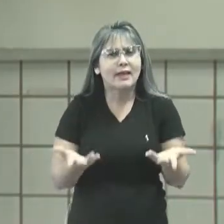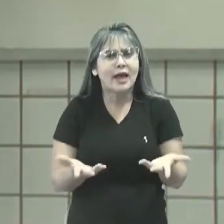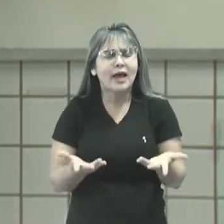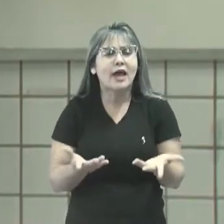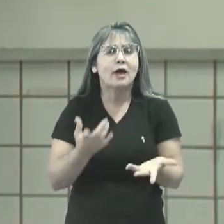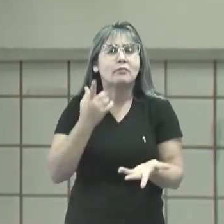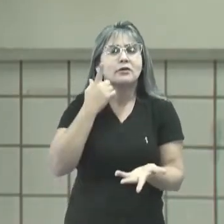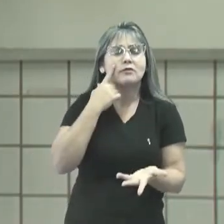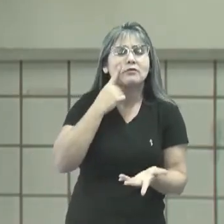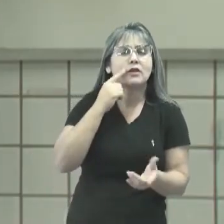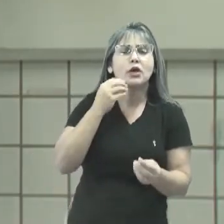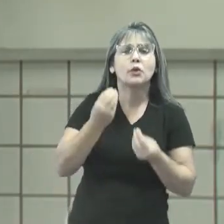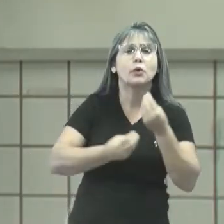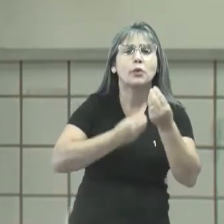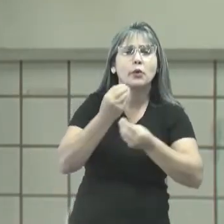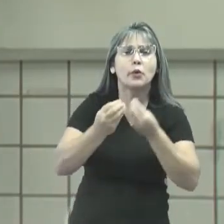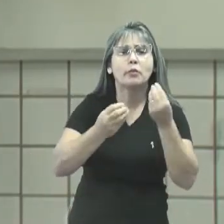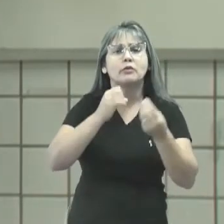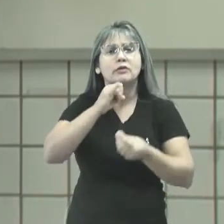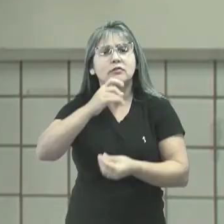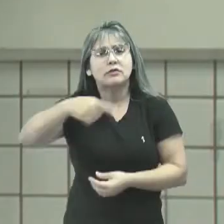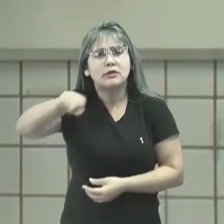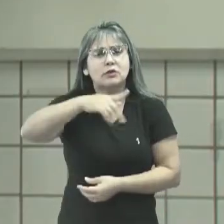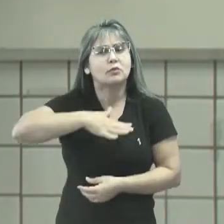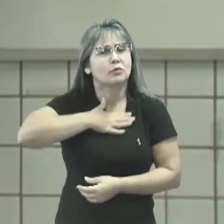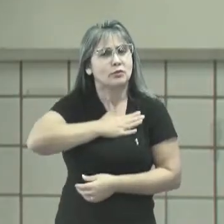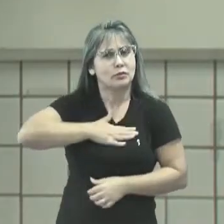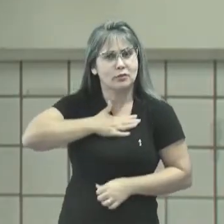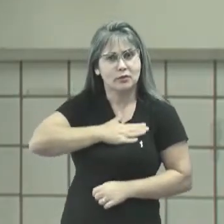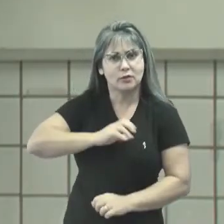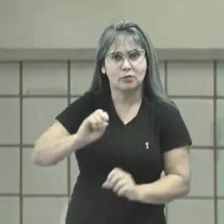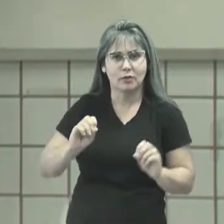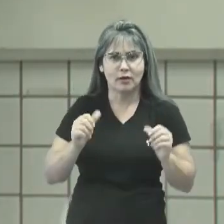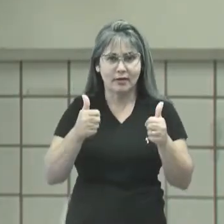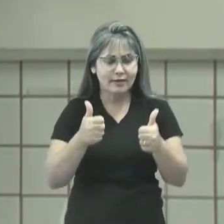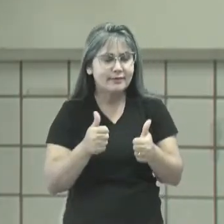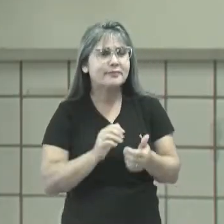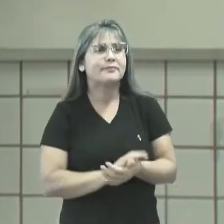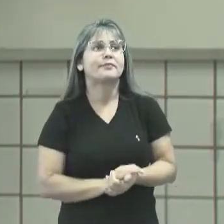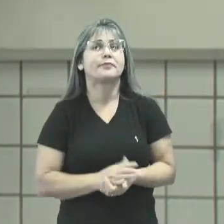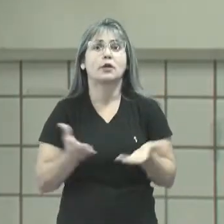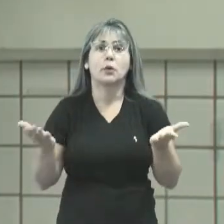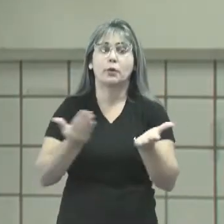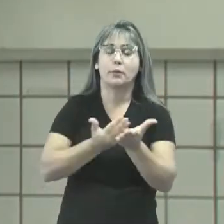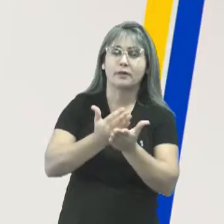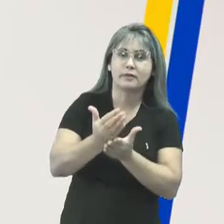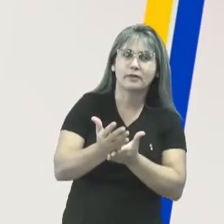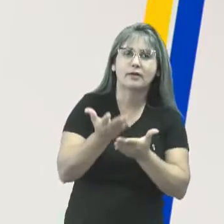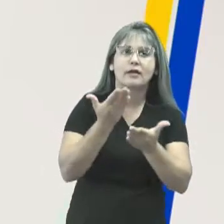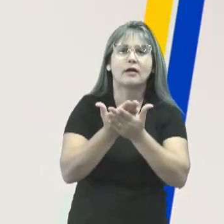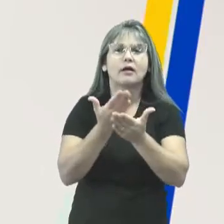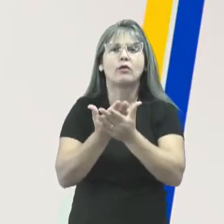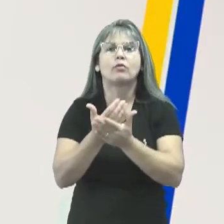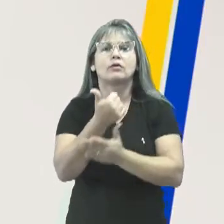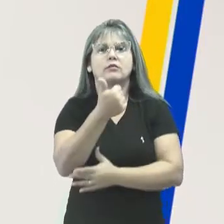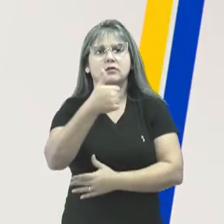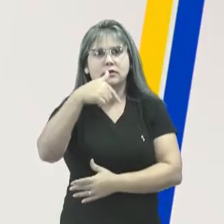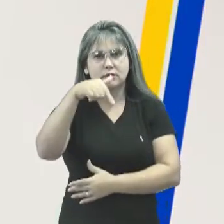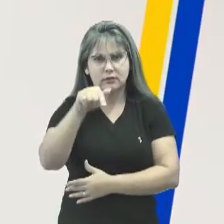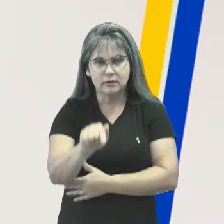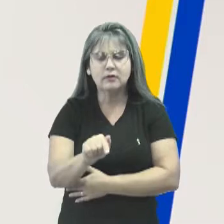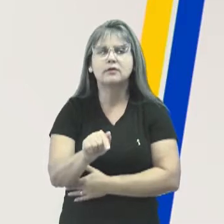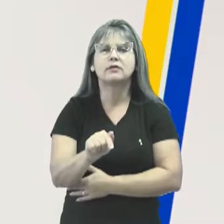estamos caminhando, tá bom pessoal? Vamos lá iniciar nossa aula. Na aula número 17, 17ª